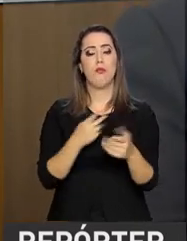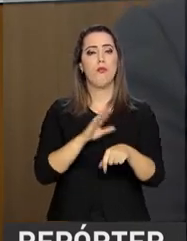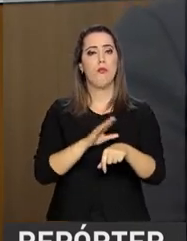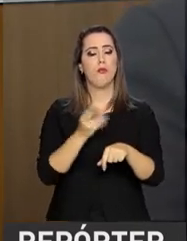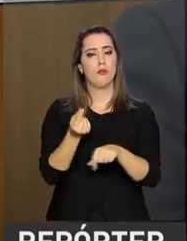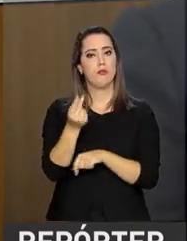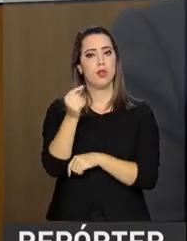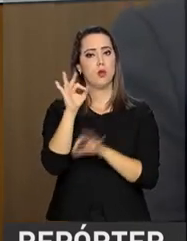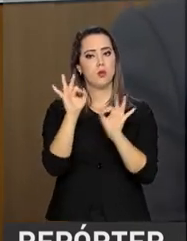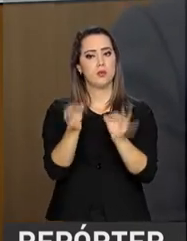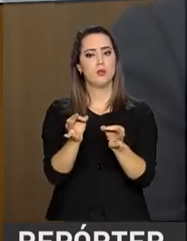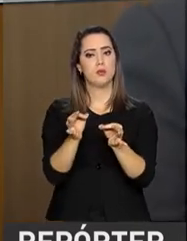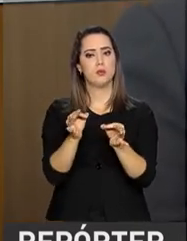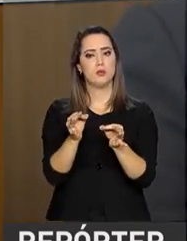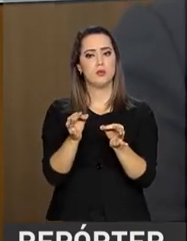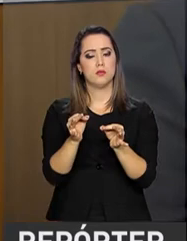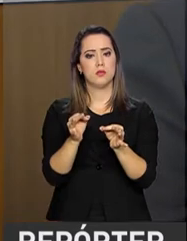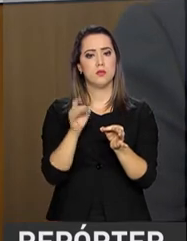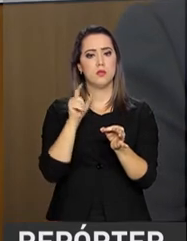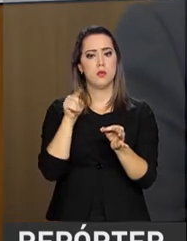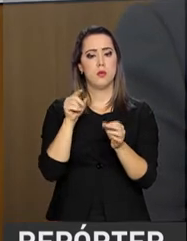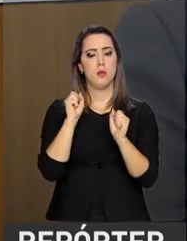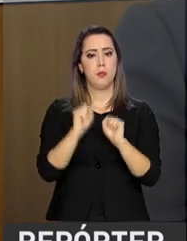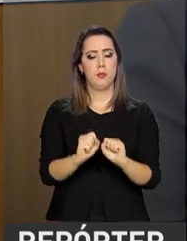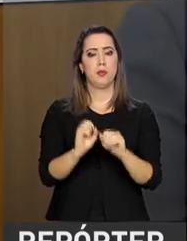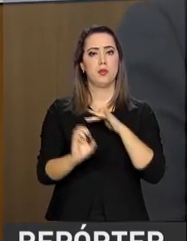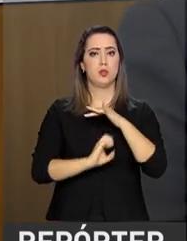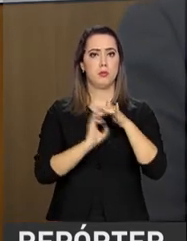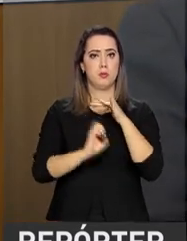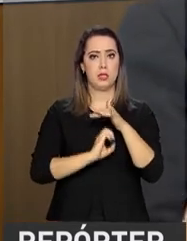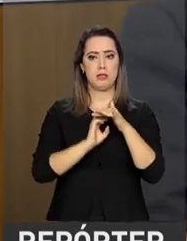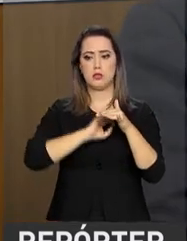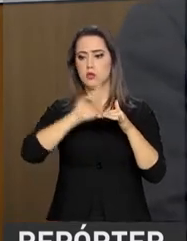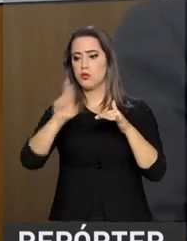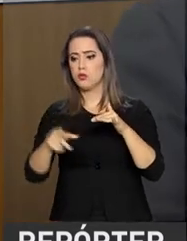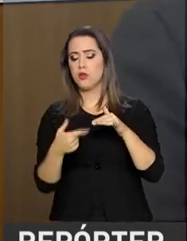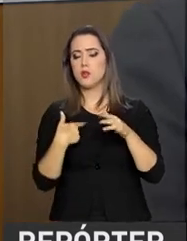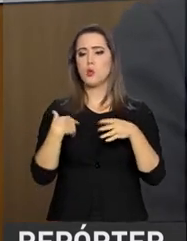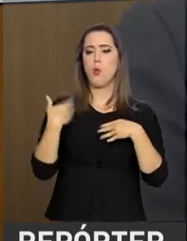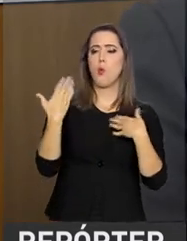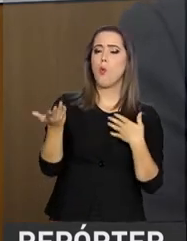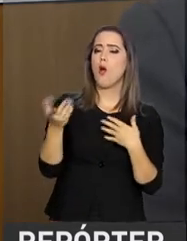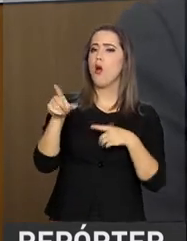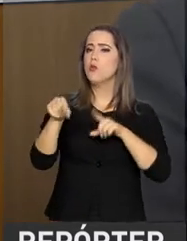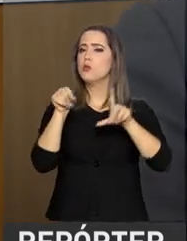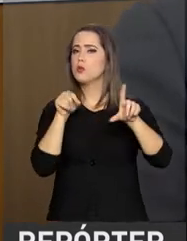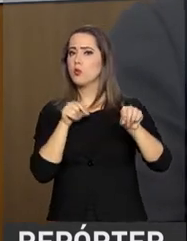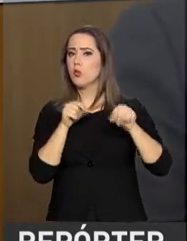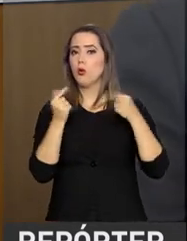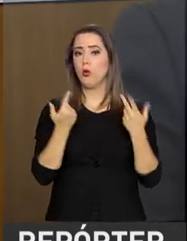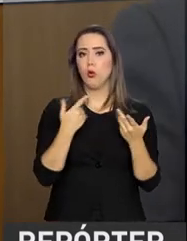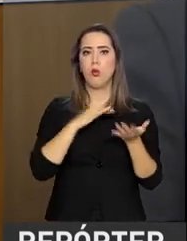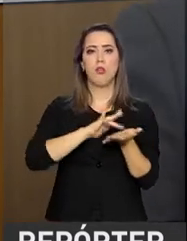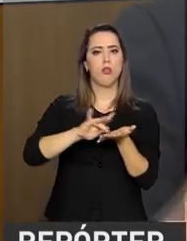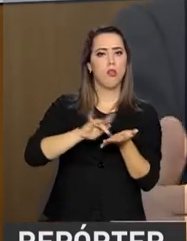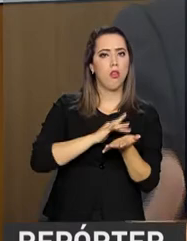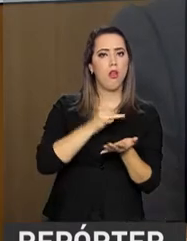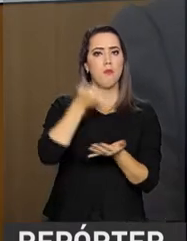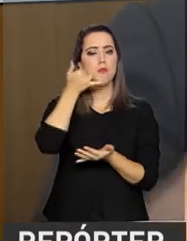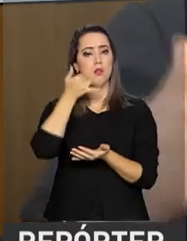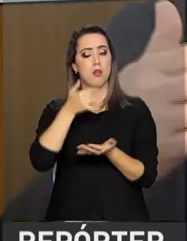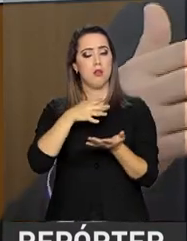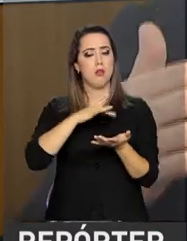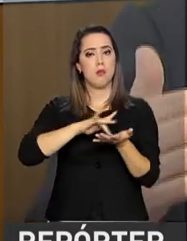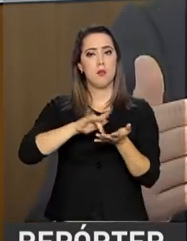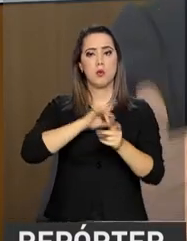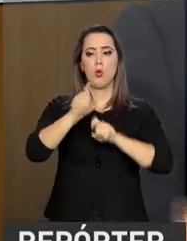centenas de presos podem ser escolhidos pelo prefeito qual ele quer para instalar no seu município tablet computador conectividade